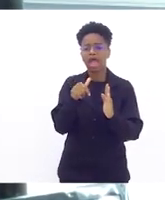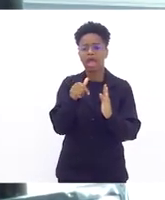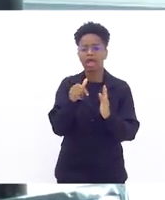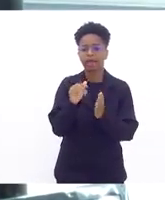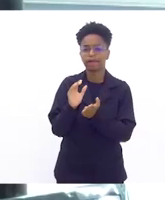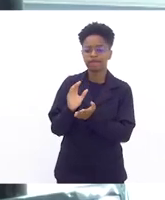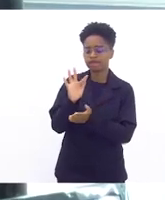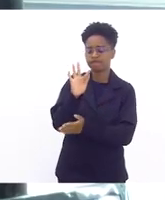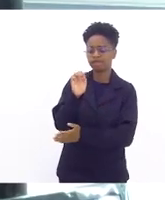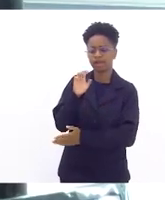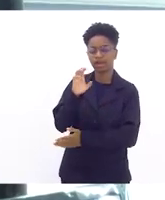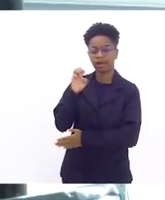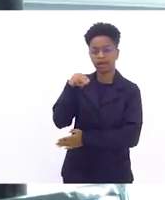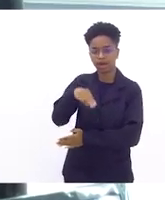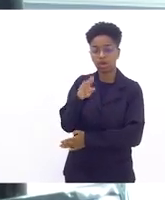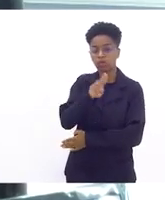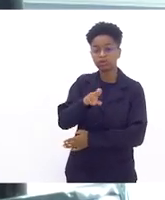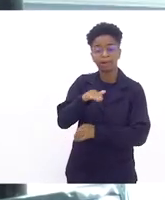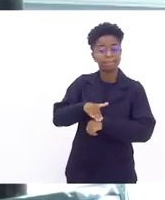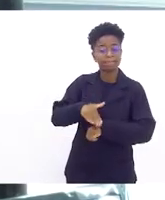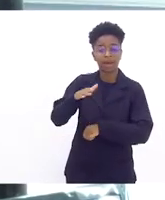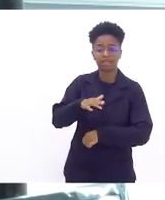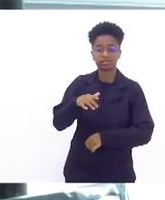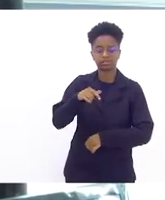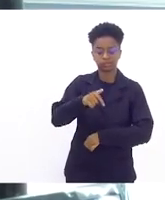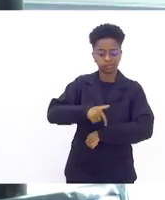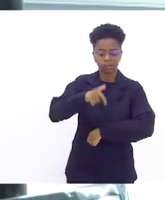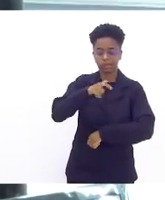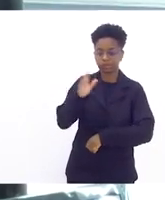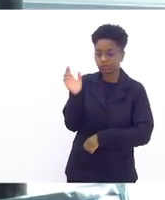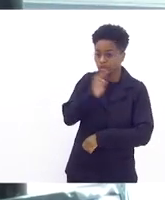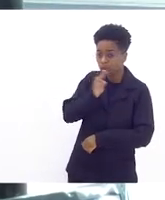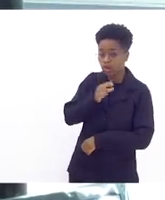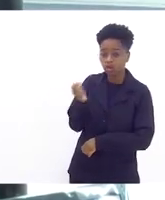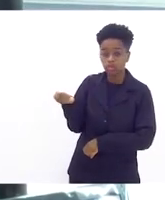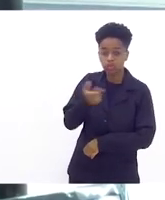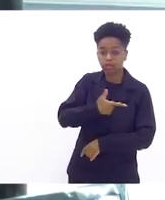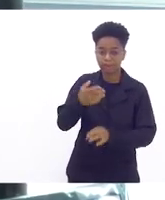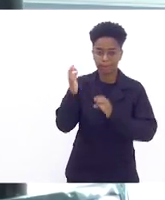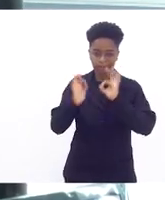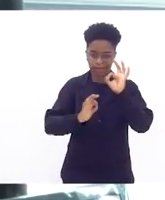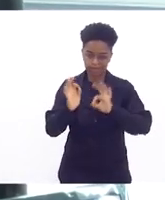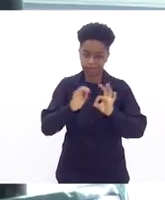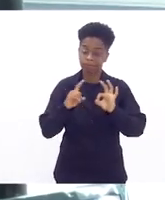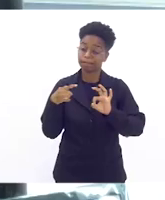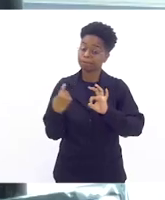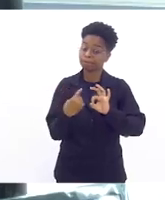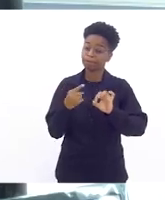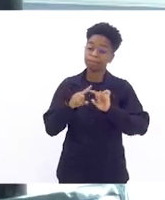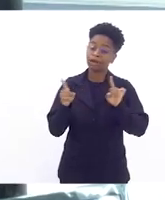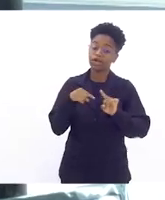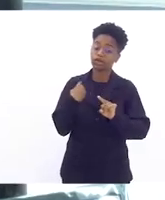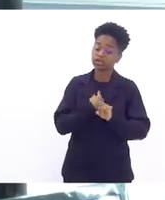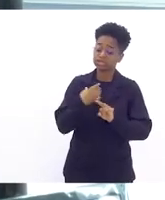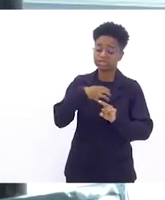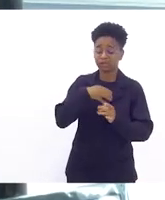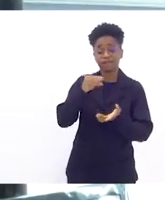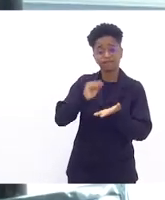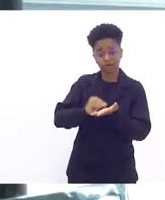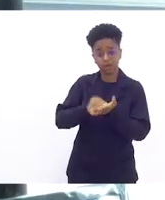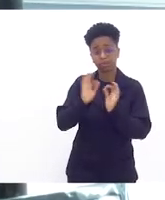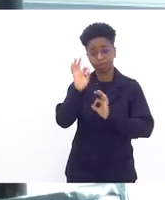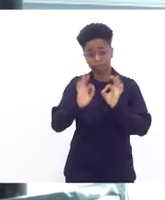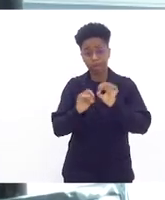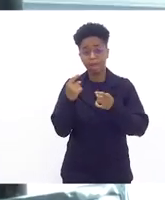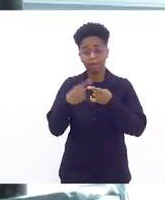mais as questões emergenciais do que propriamente no planejamento e a gente sente falta disso de um planejamento e os municípios poderiam